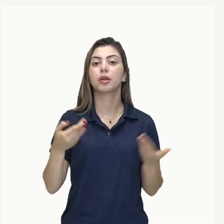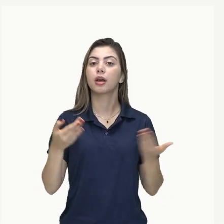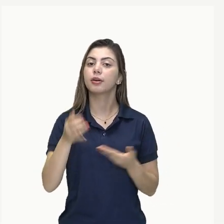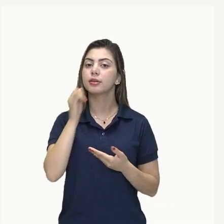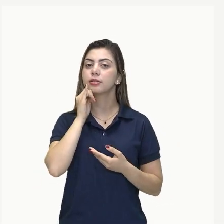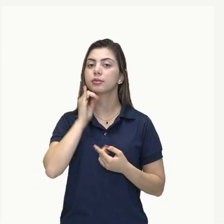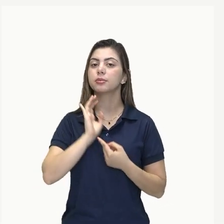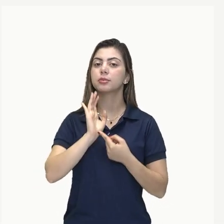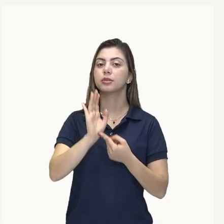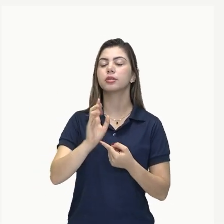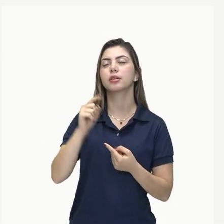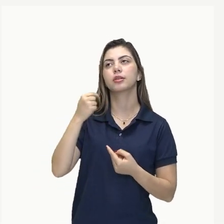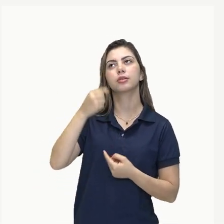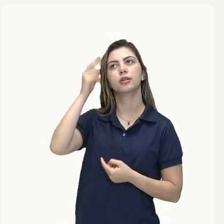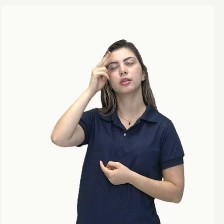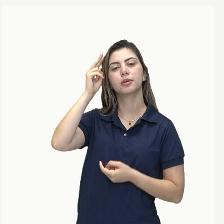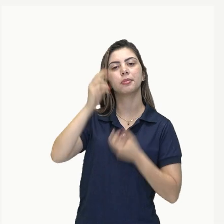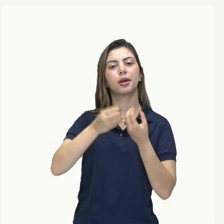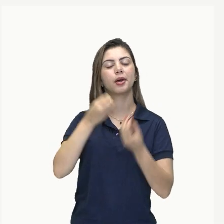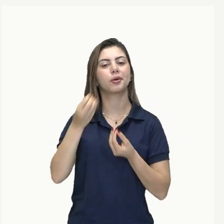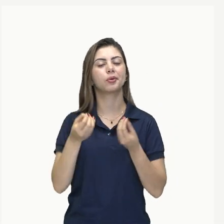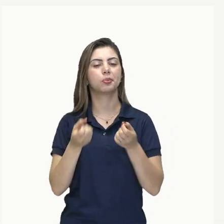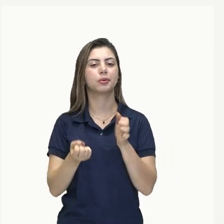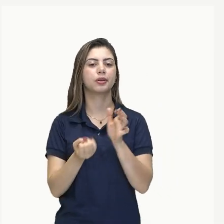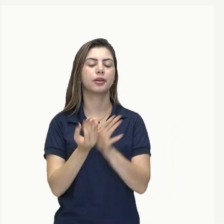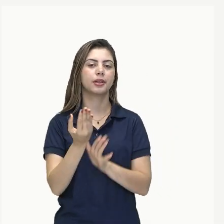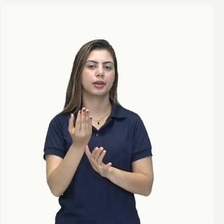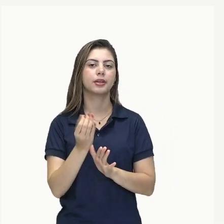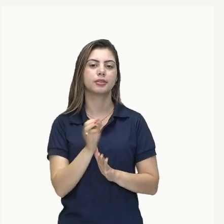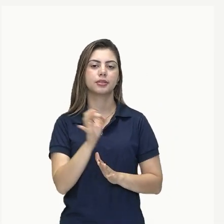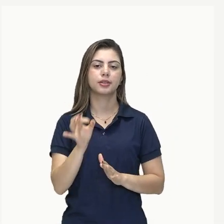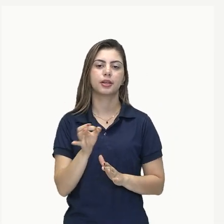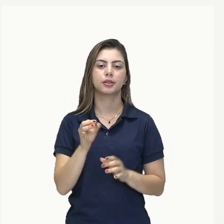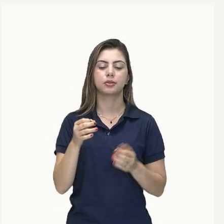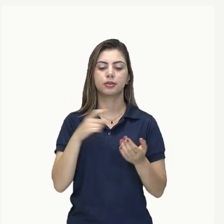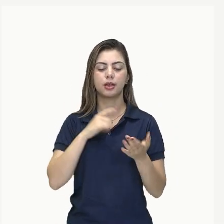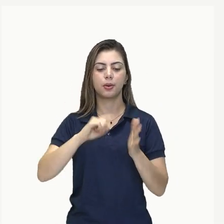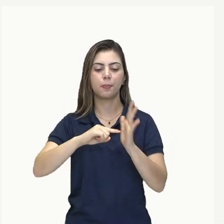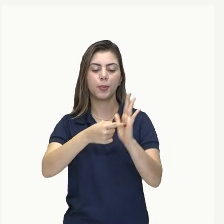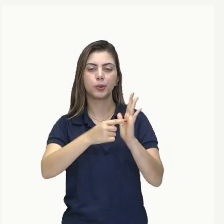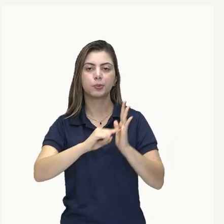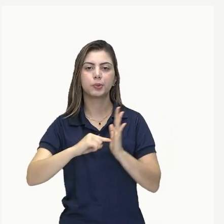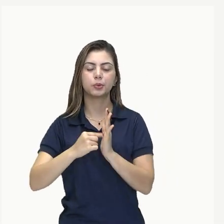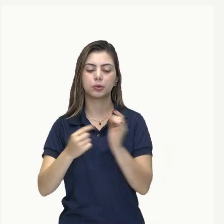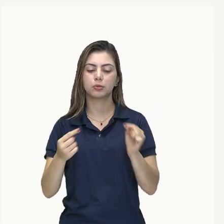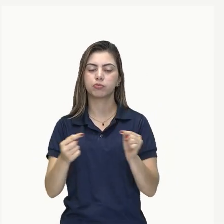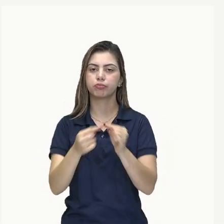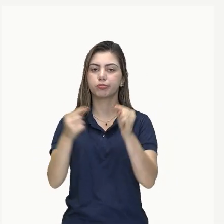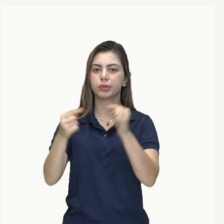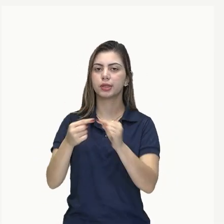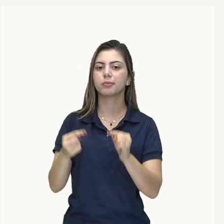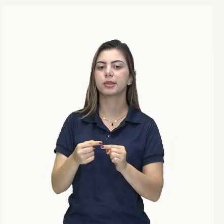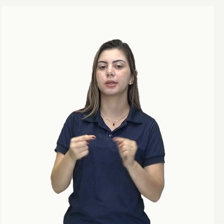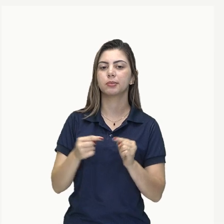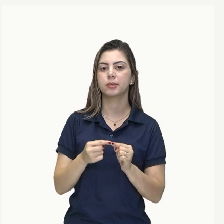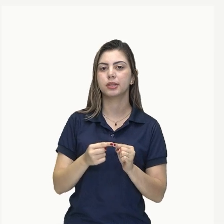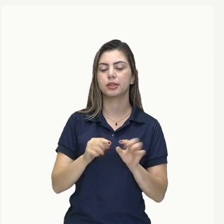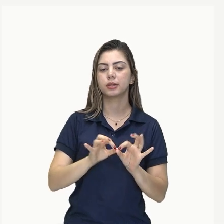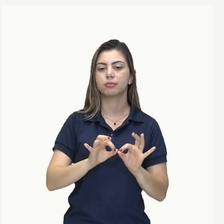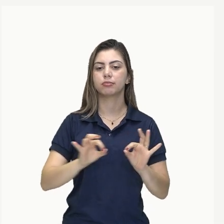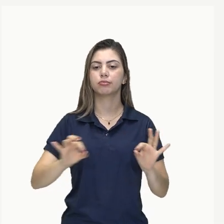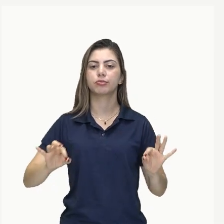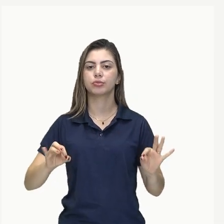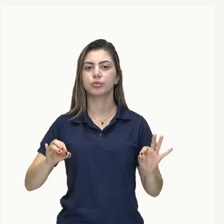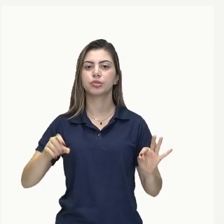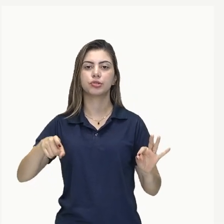exemplo só para a gente lembrar como é que a gente monta aí, né, a posição, como é que monta o par ordenado para esses